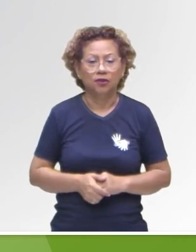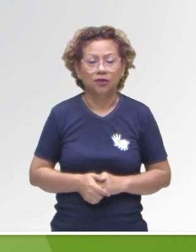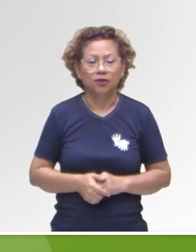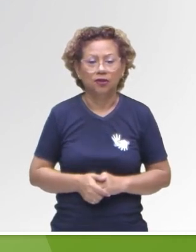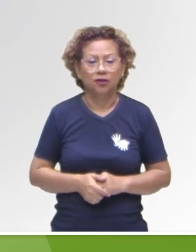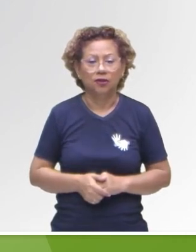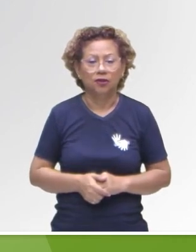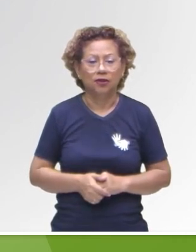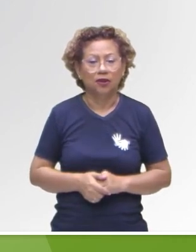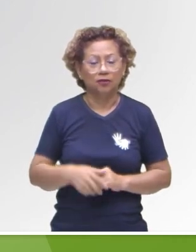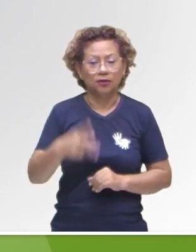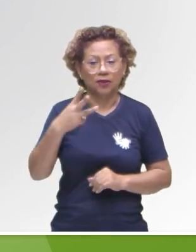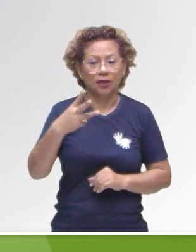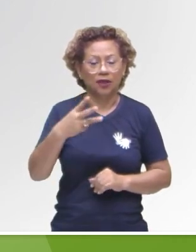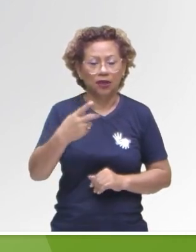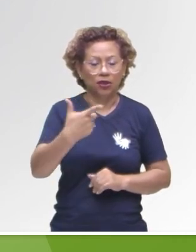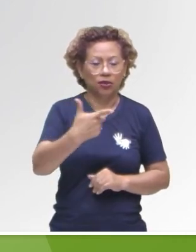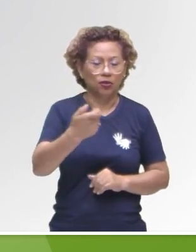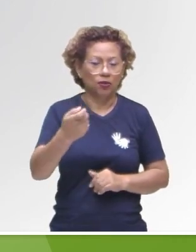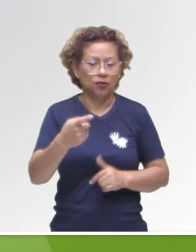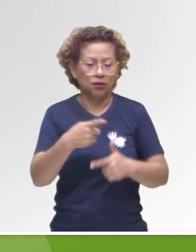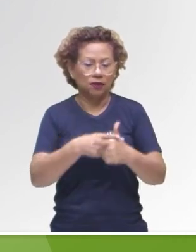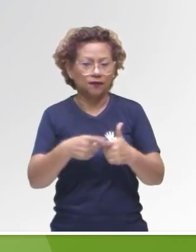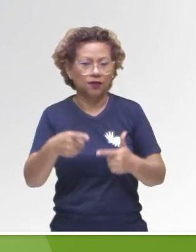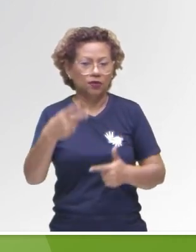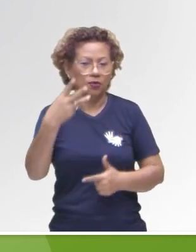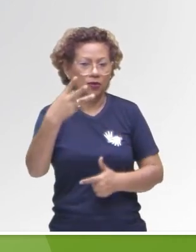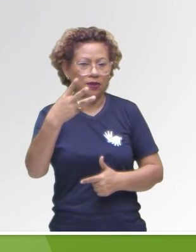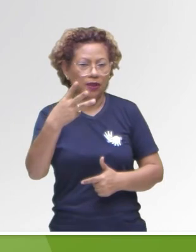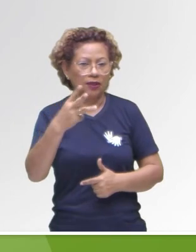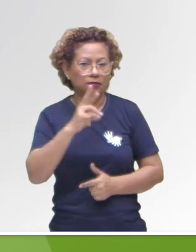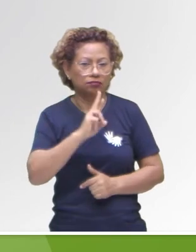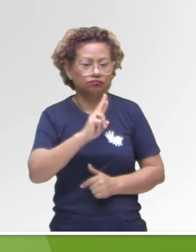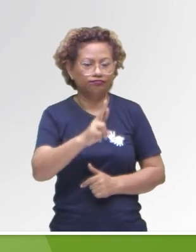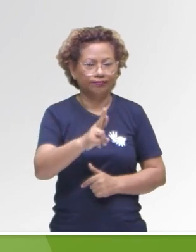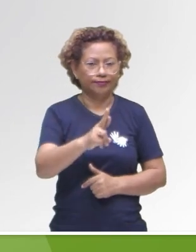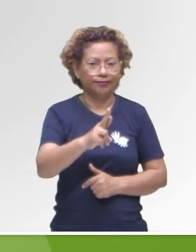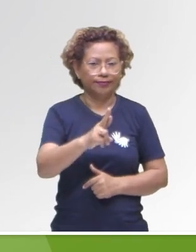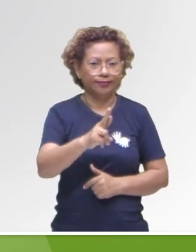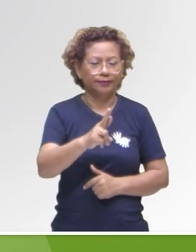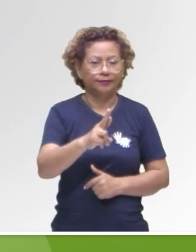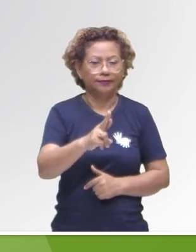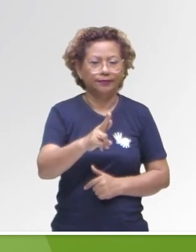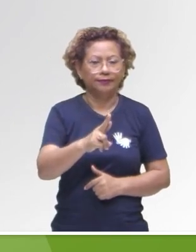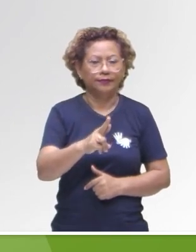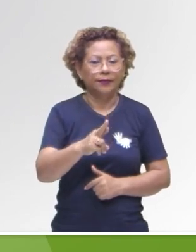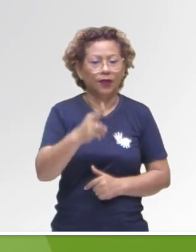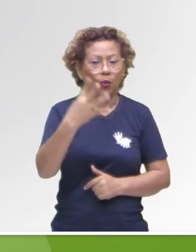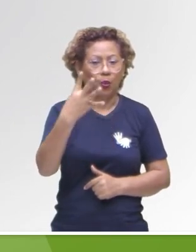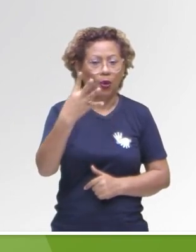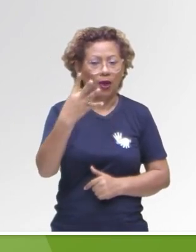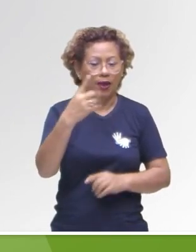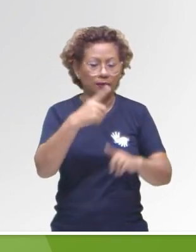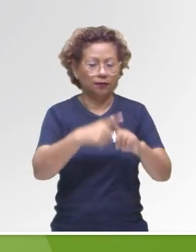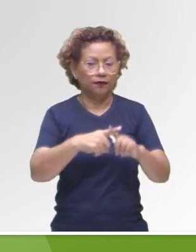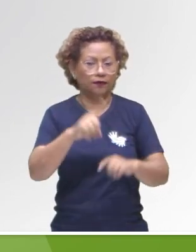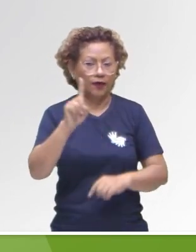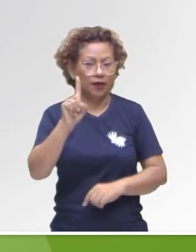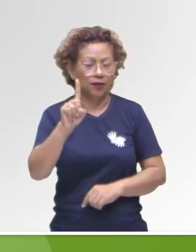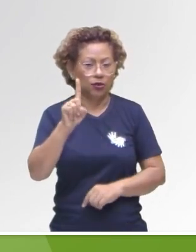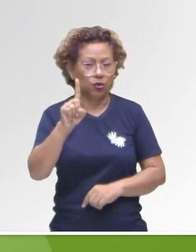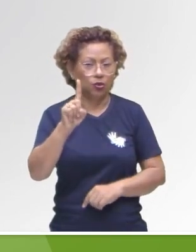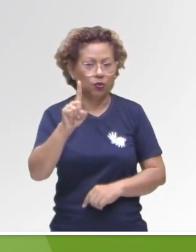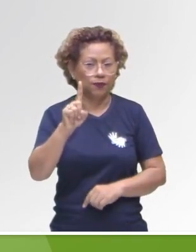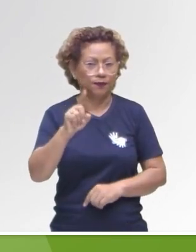denominador, que é o 3. Então, 12 dividido por 3 vai dar igual a 4. Aí eu